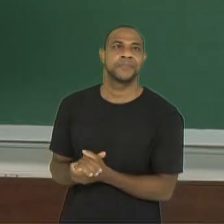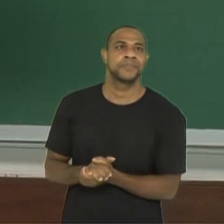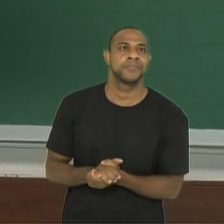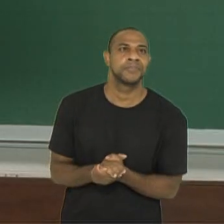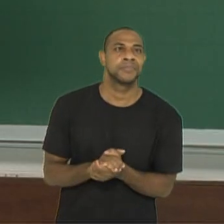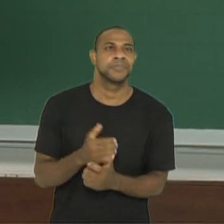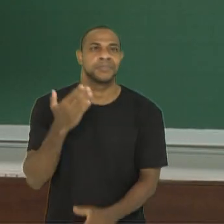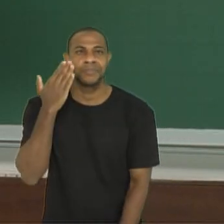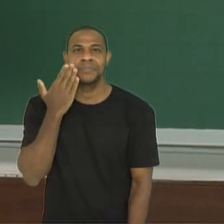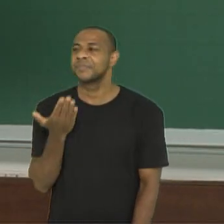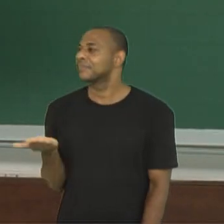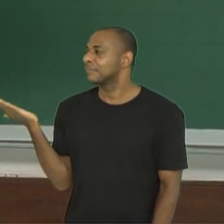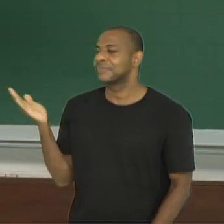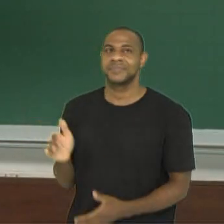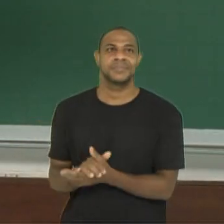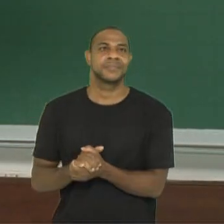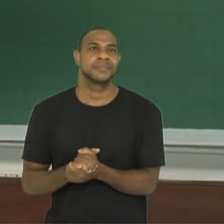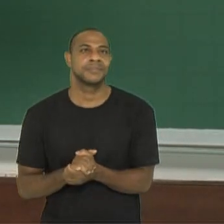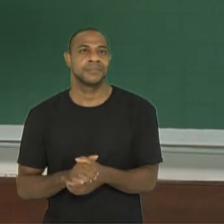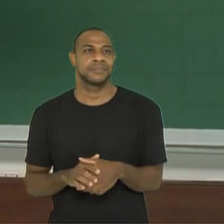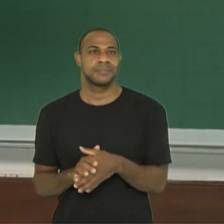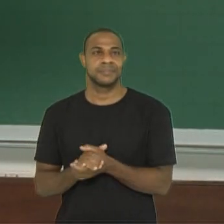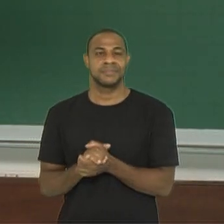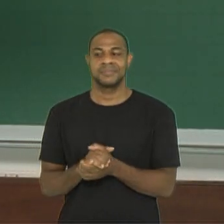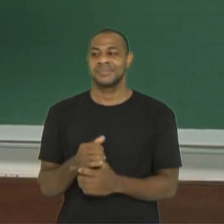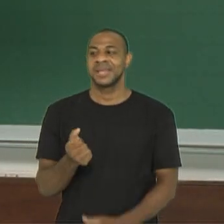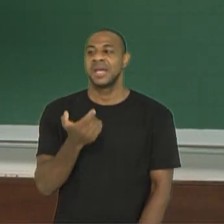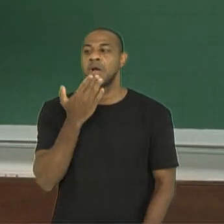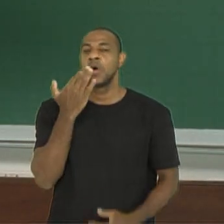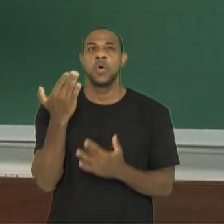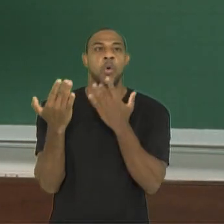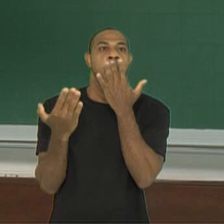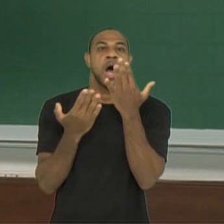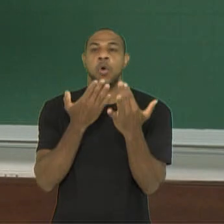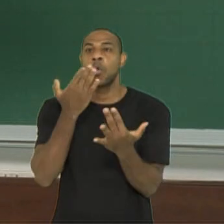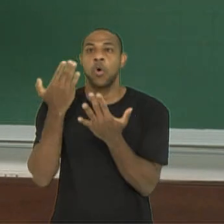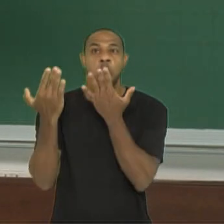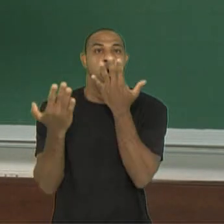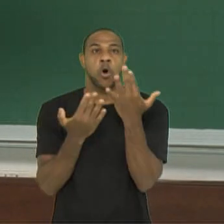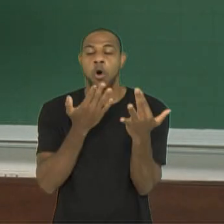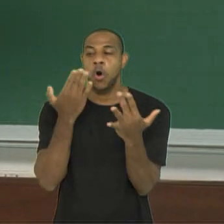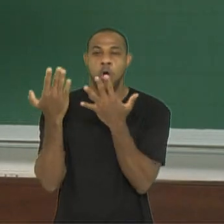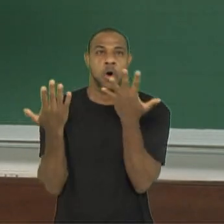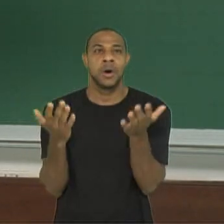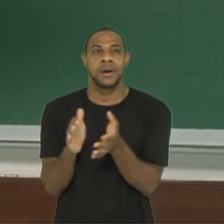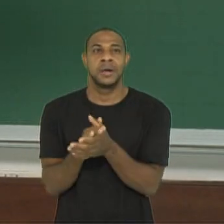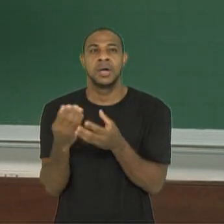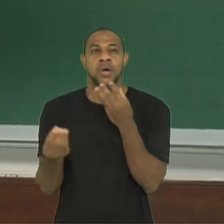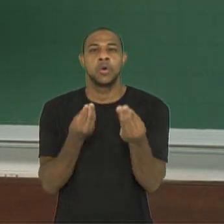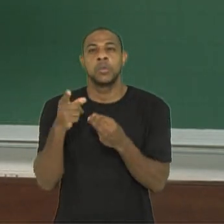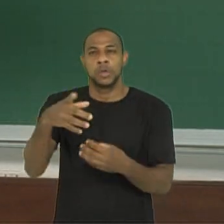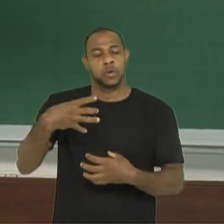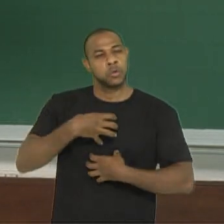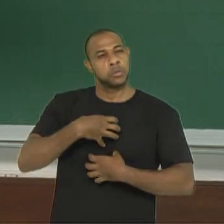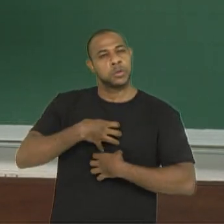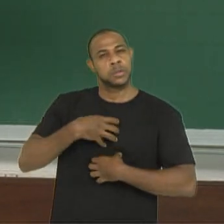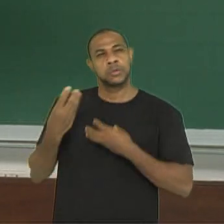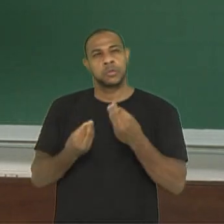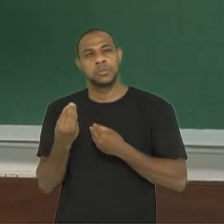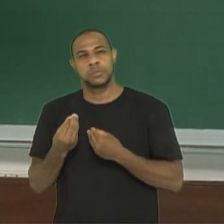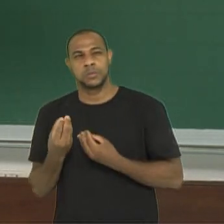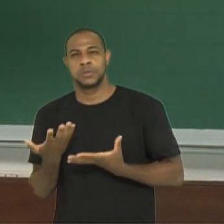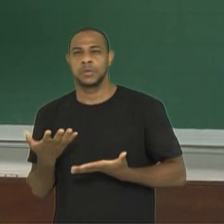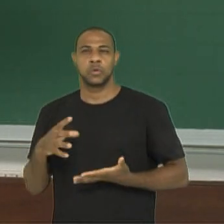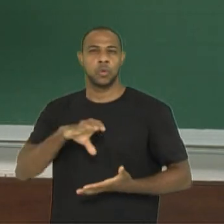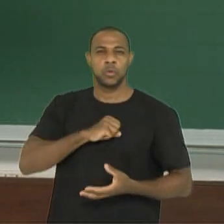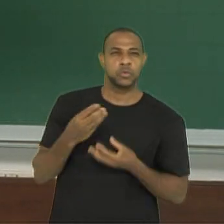posso deixar de lembrar você que a cor, ela tem uma relação com a cultura, tá legal? Ou com o seu comportamento, ela tem uma relação de gosto, a